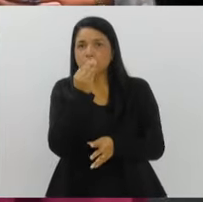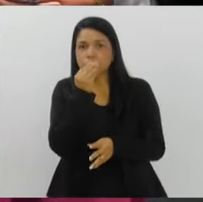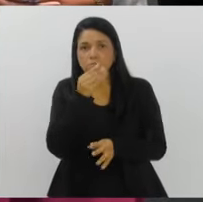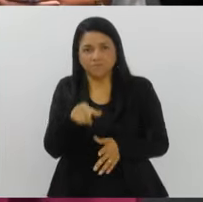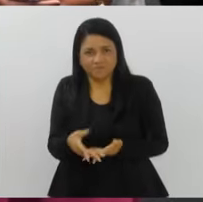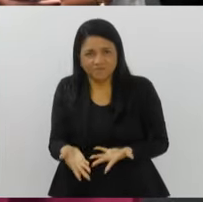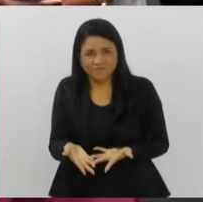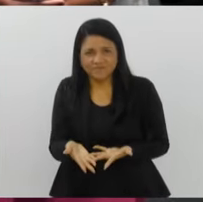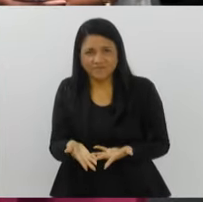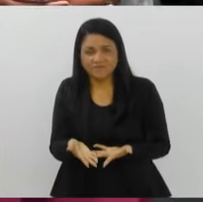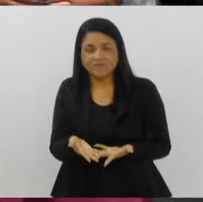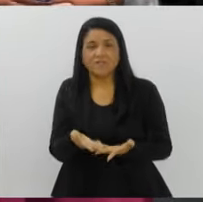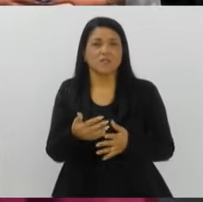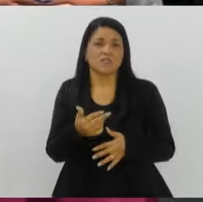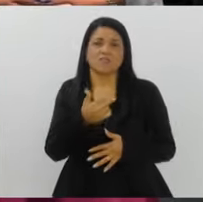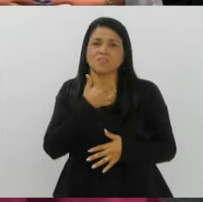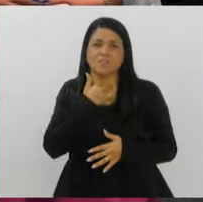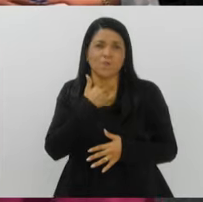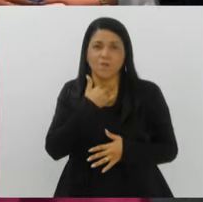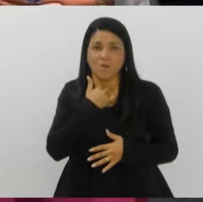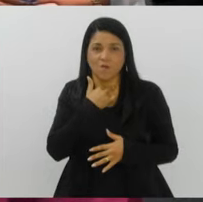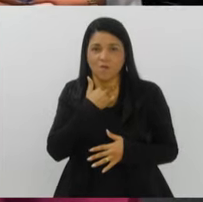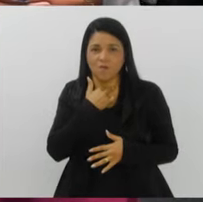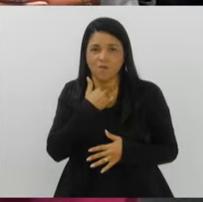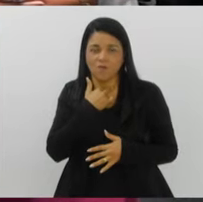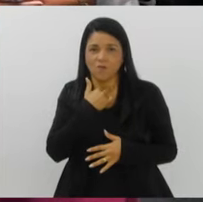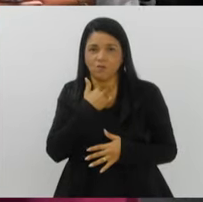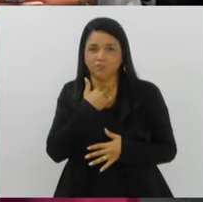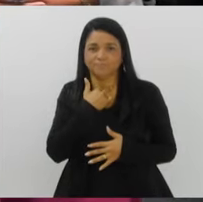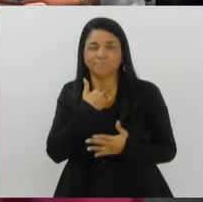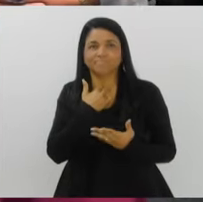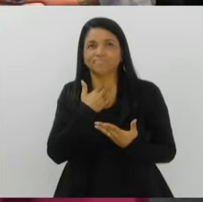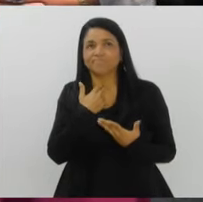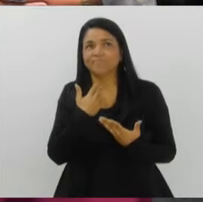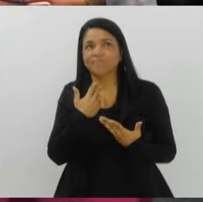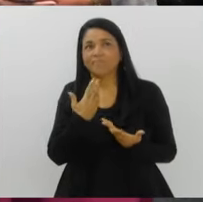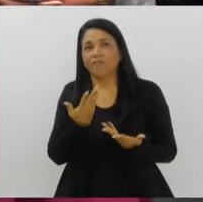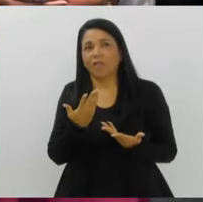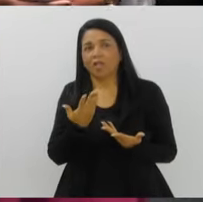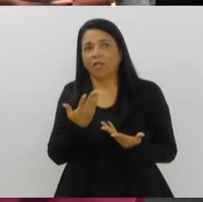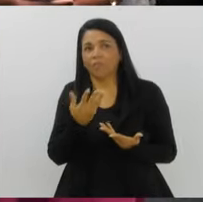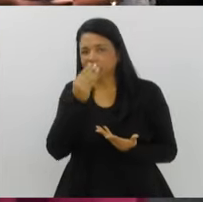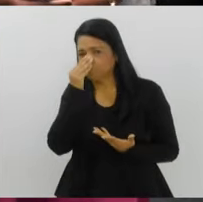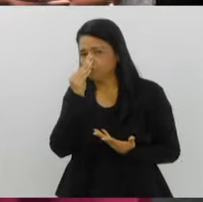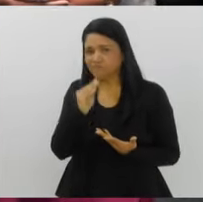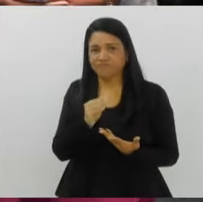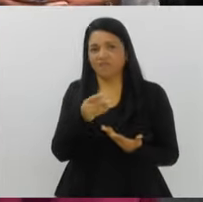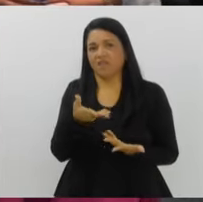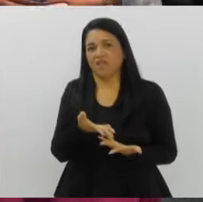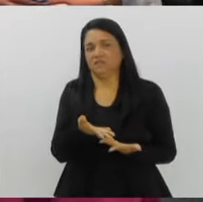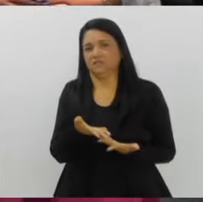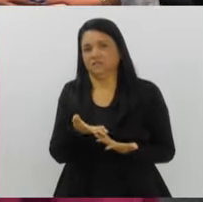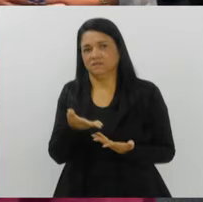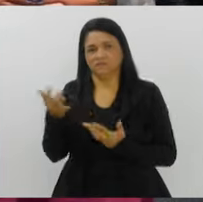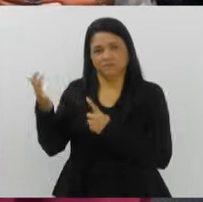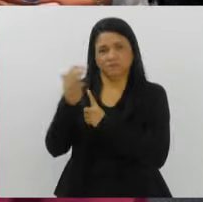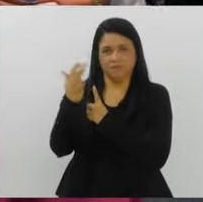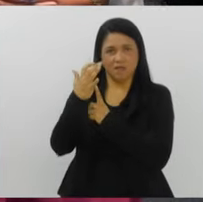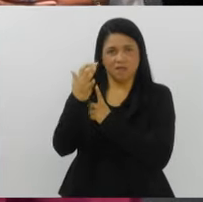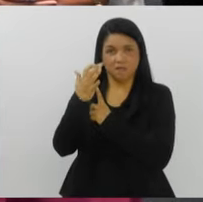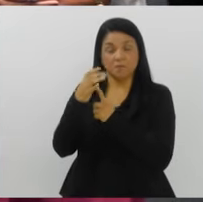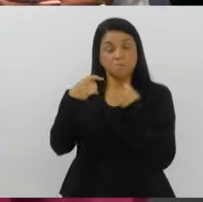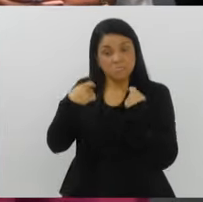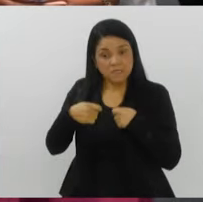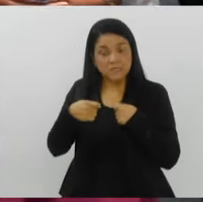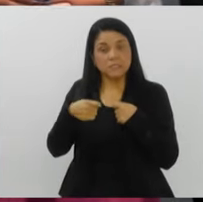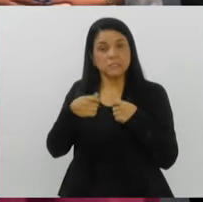parlamento. A gente não pode, de forma alguma, minimizar um ato como esse, que precisa ser encarado como que